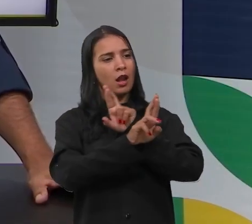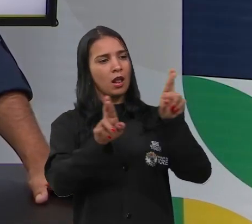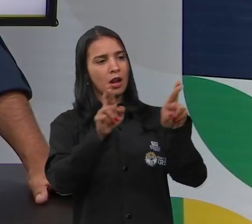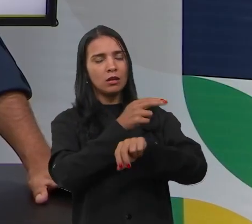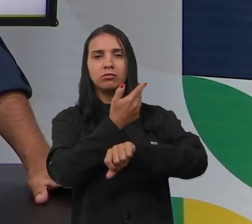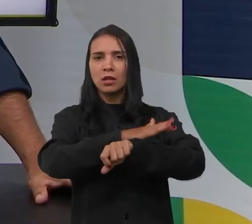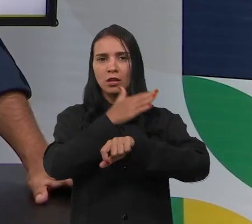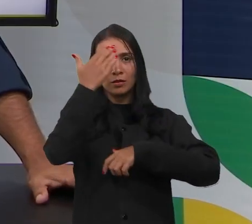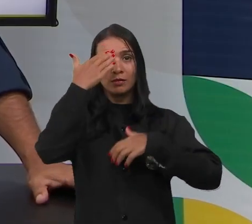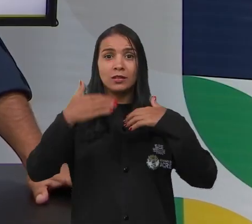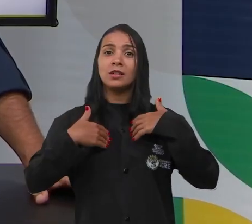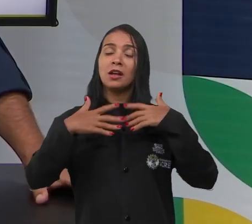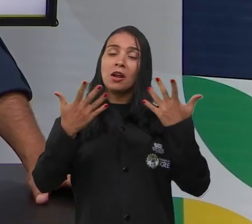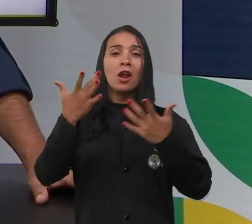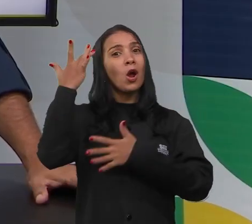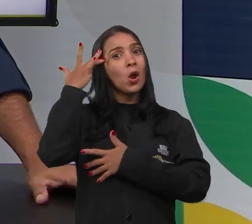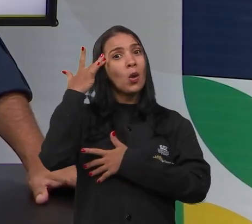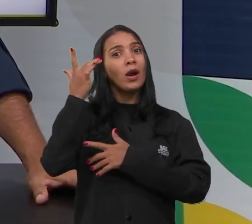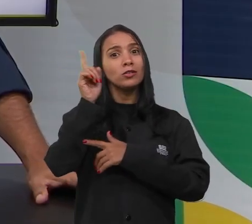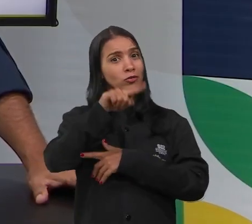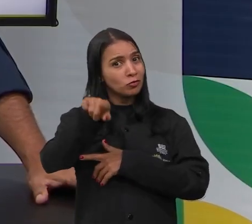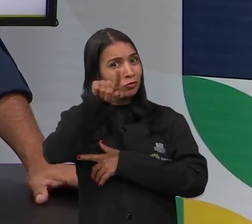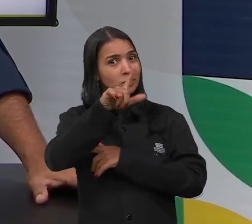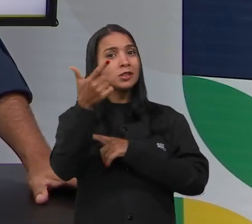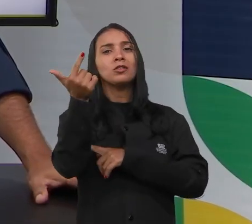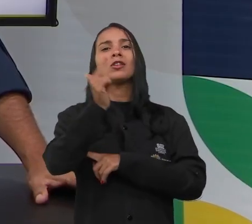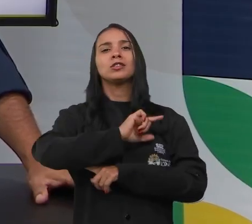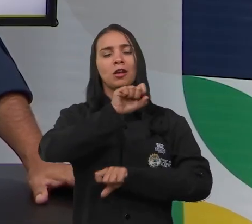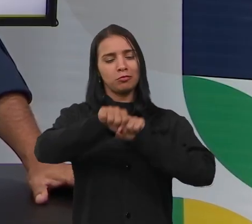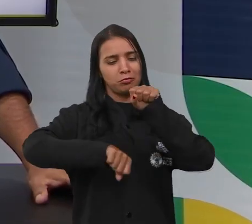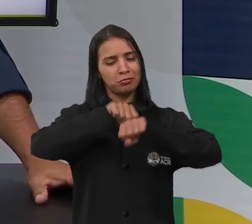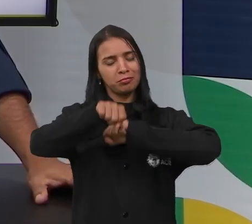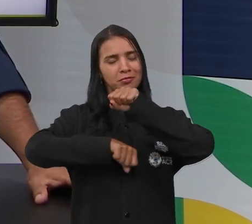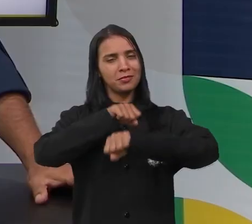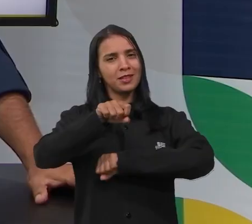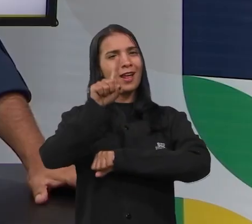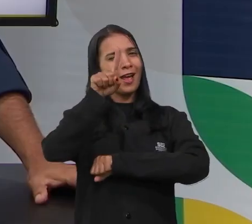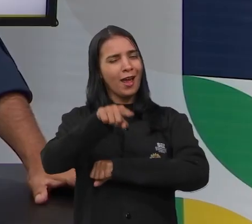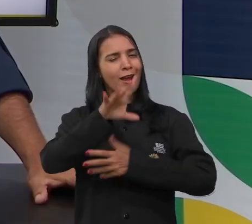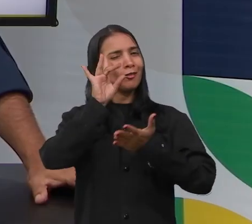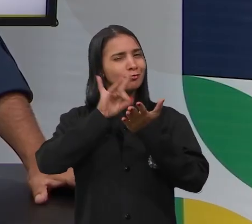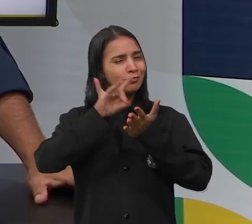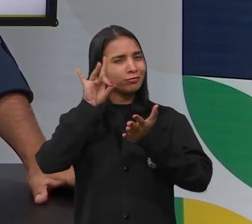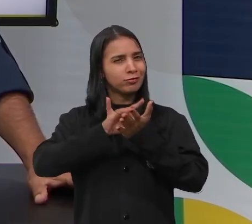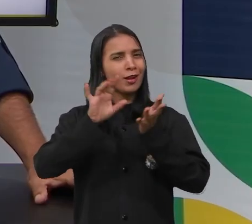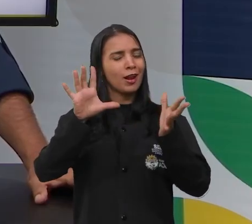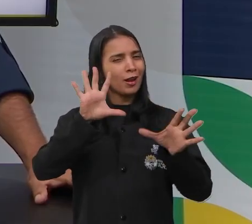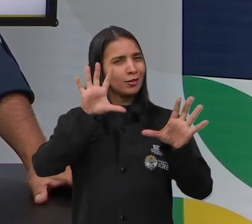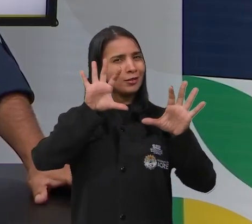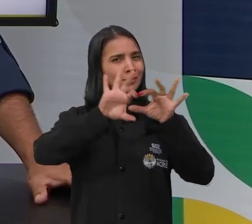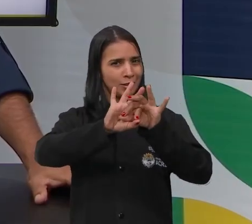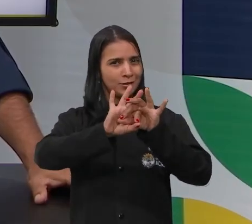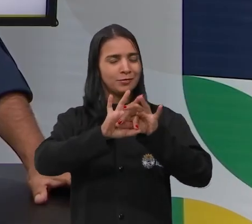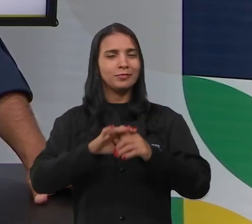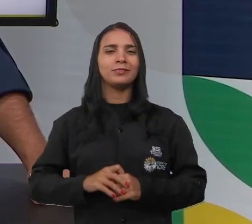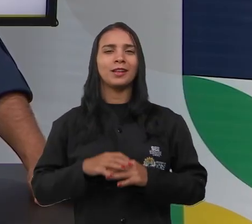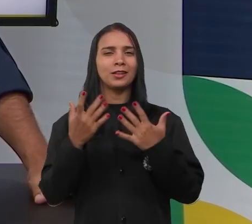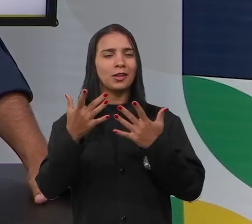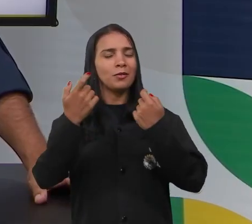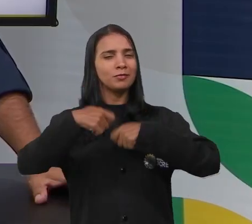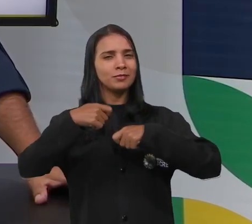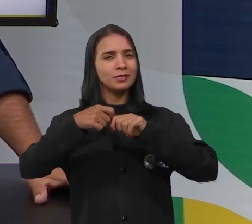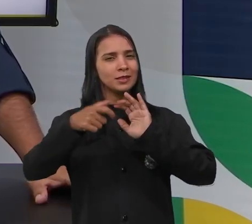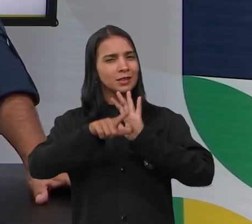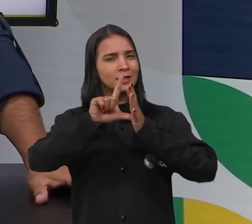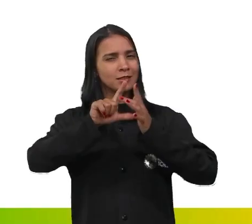atividade física, talvez pedalar seja muito mais lógico e coerente. Então, são associações que a gente deve refletir acerca do que a gente objetiva